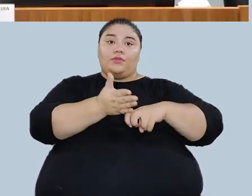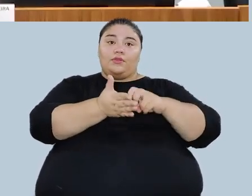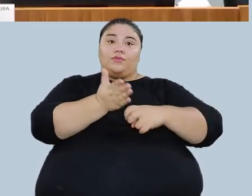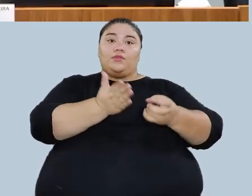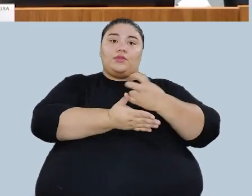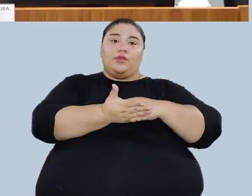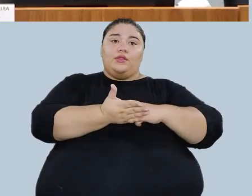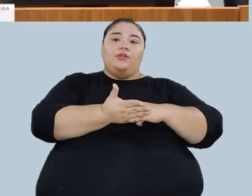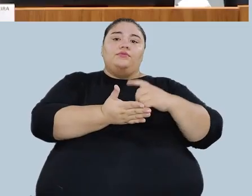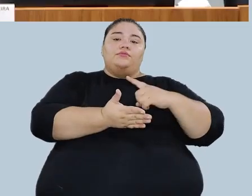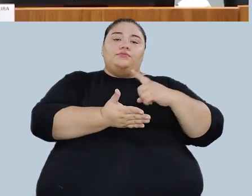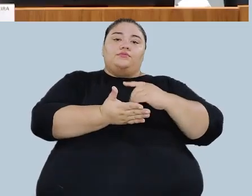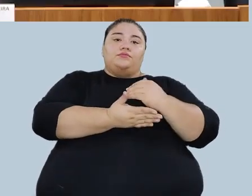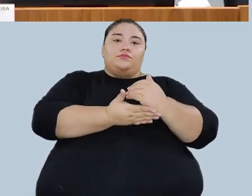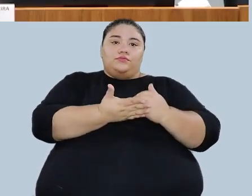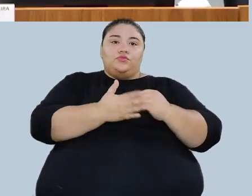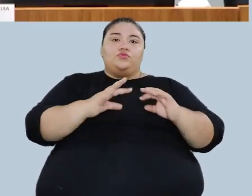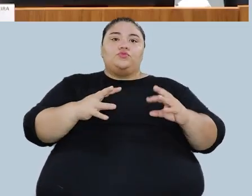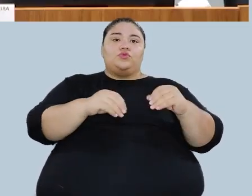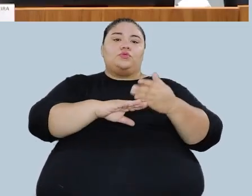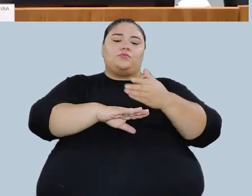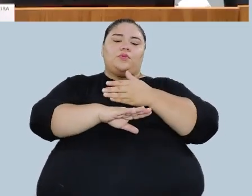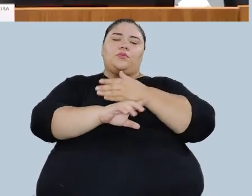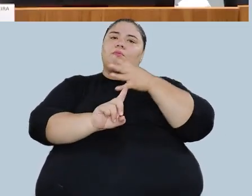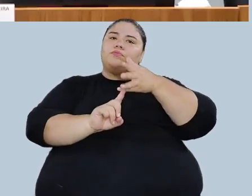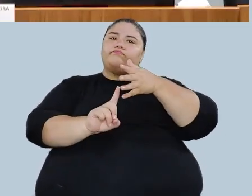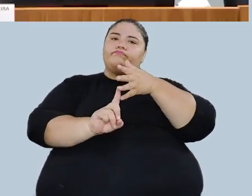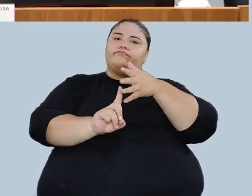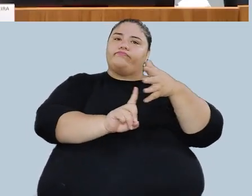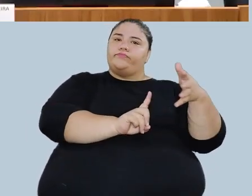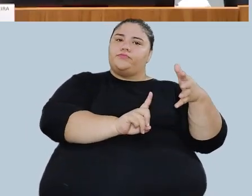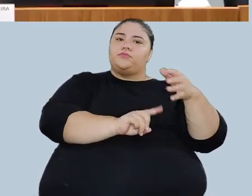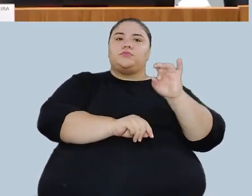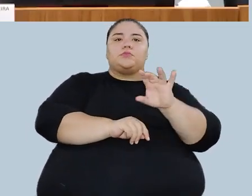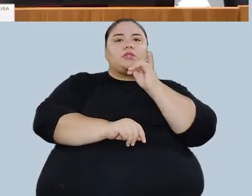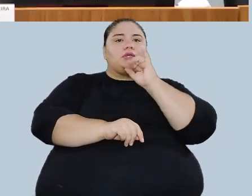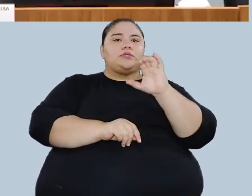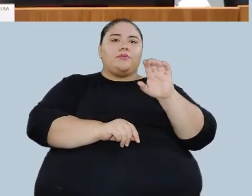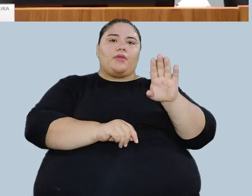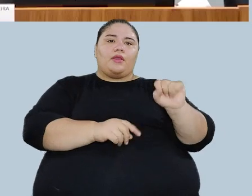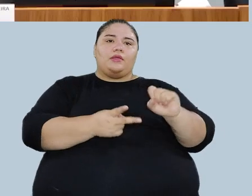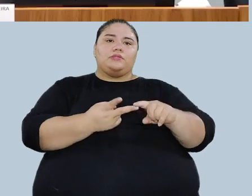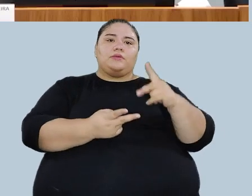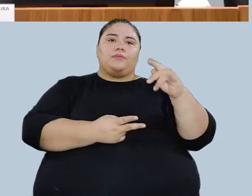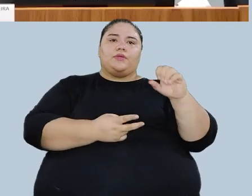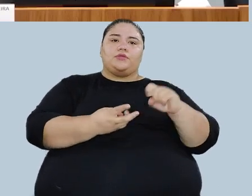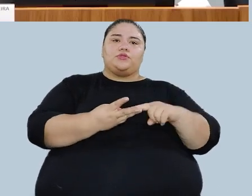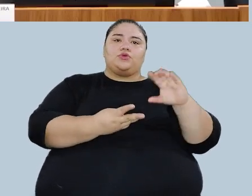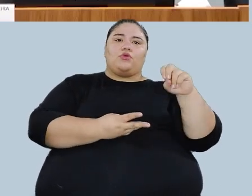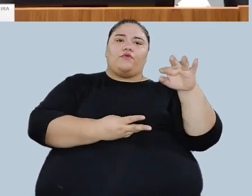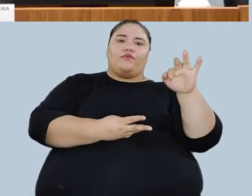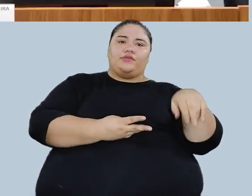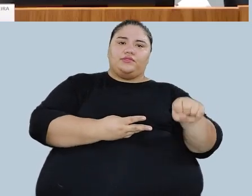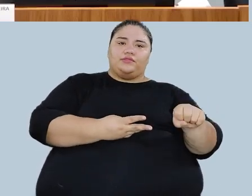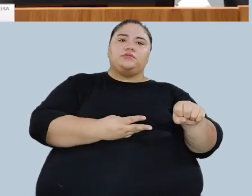suprime, né, e isso vocês já ouviram em todas as palestras anteriores, no caso da CBS, o PIS e a COFINS, que eram